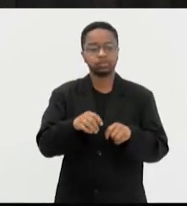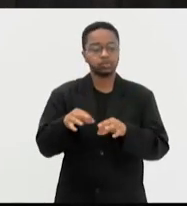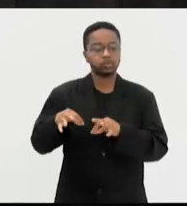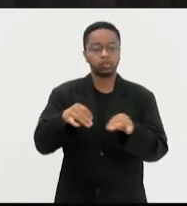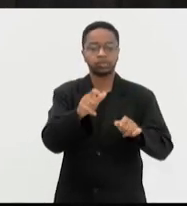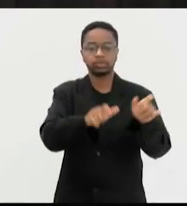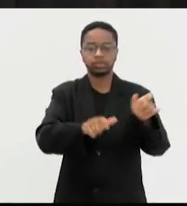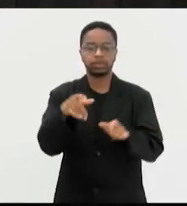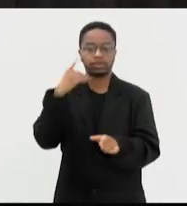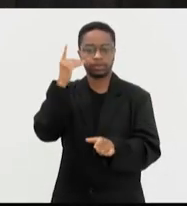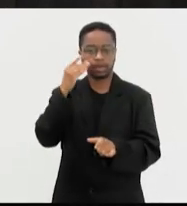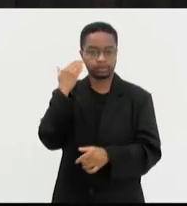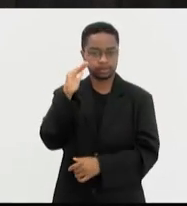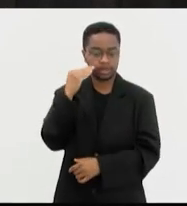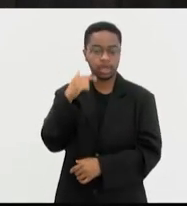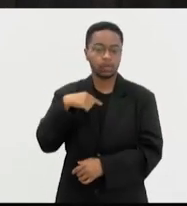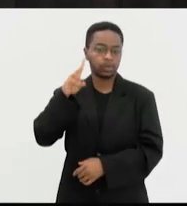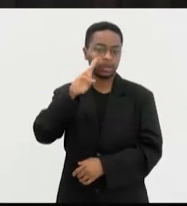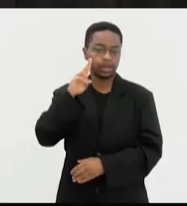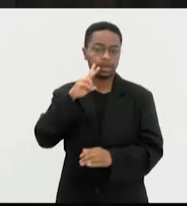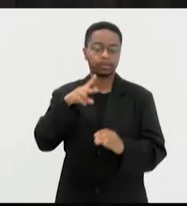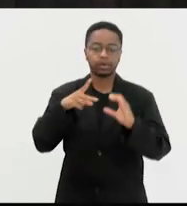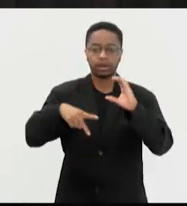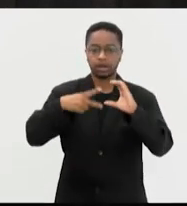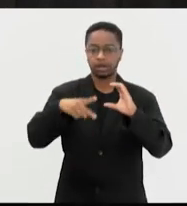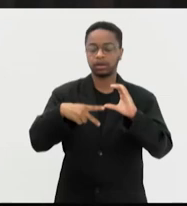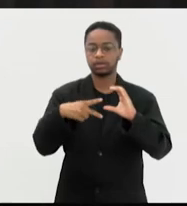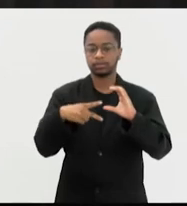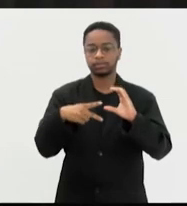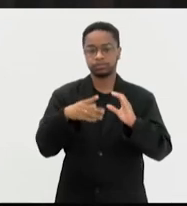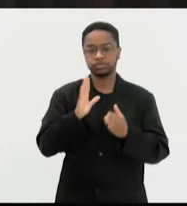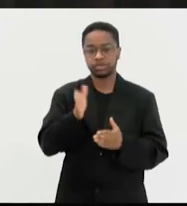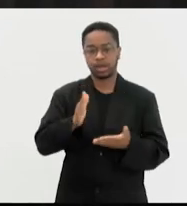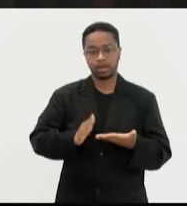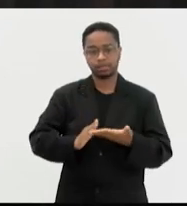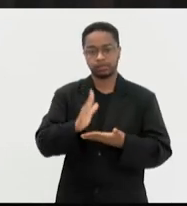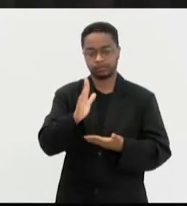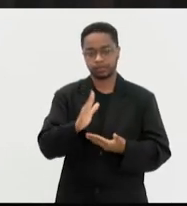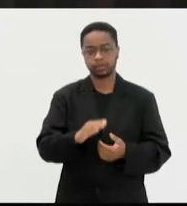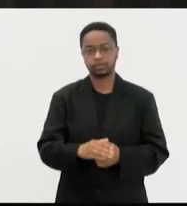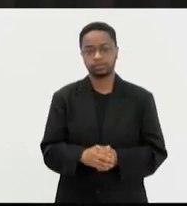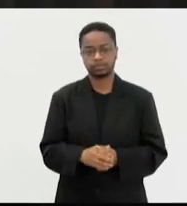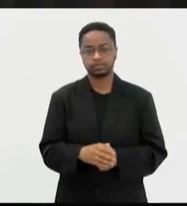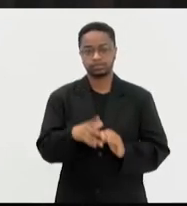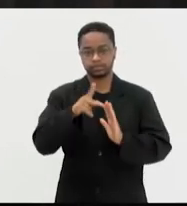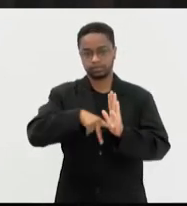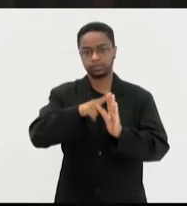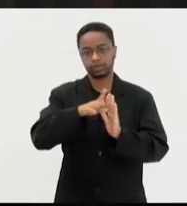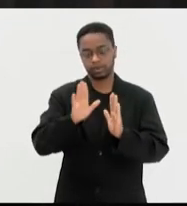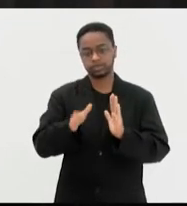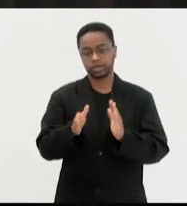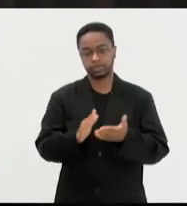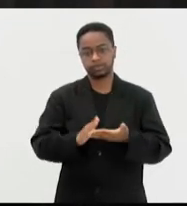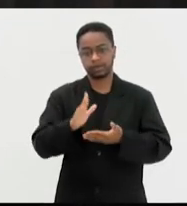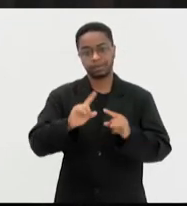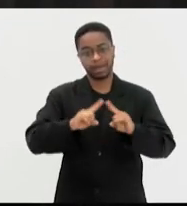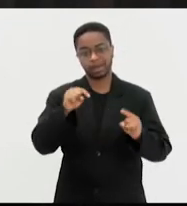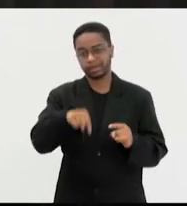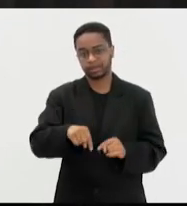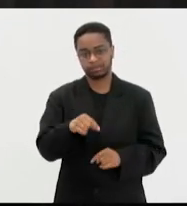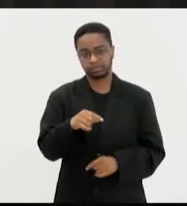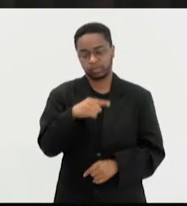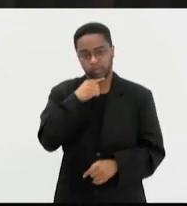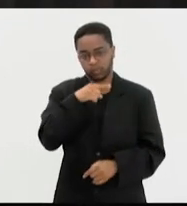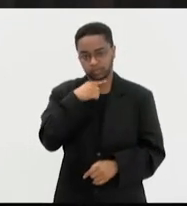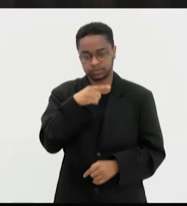eu me recordo que na Câmara de Vereadores Deputado Luis Paulo foi aprovado o projeto na Câmara de Vereadores mas aqui infelizmente não